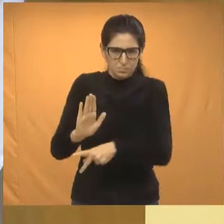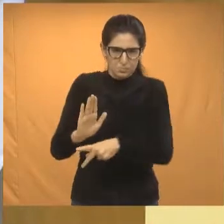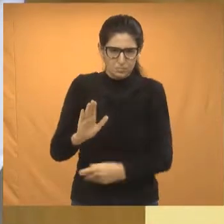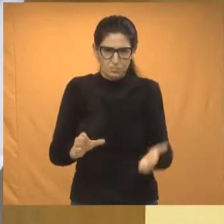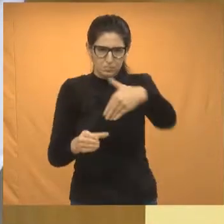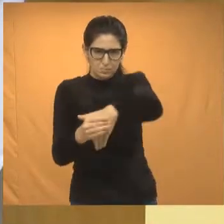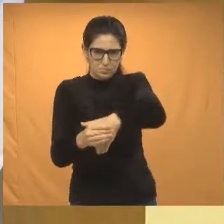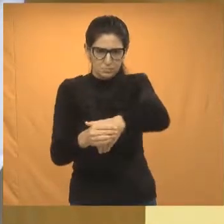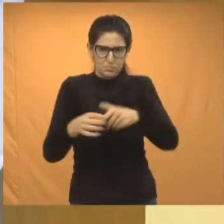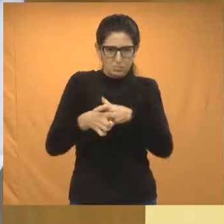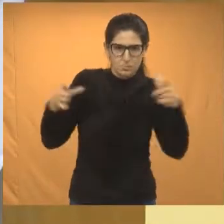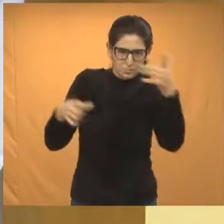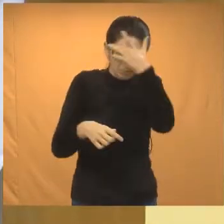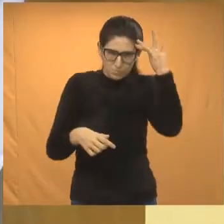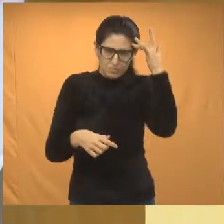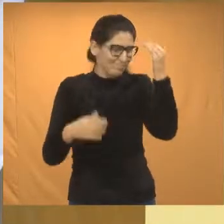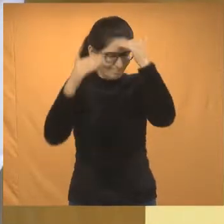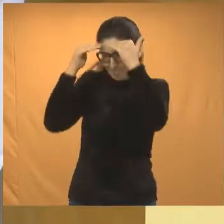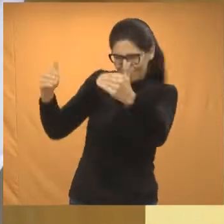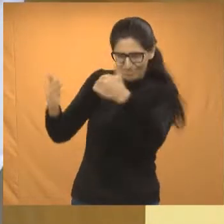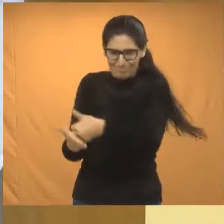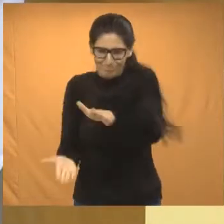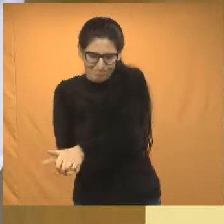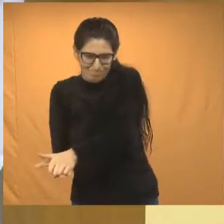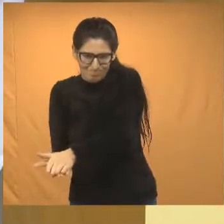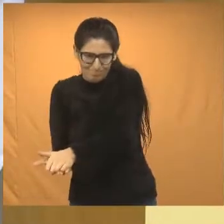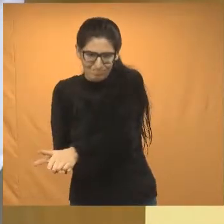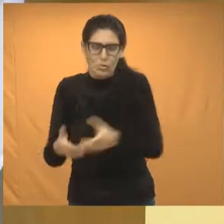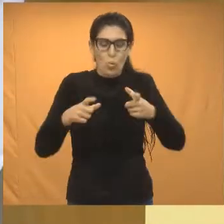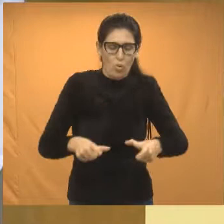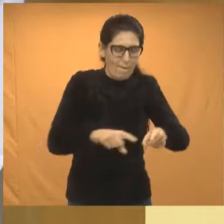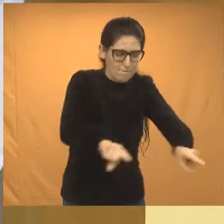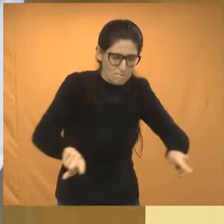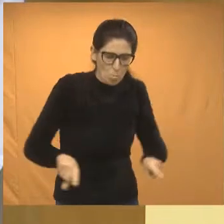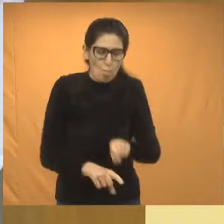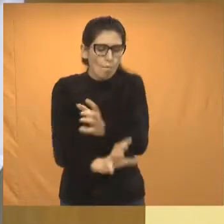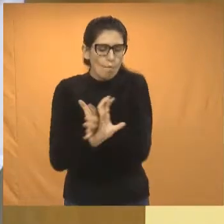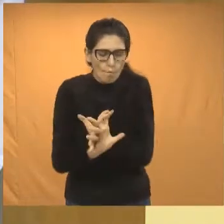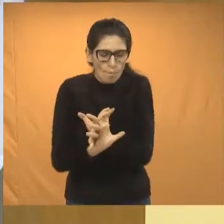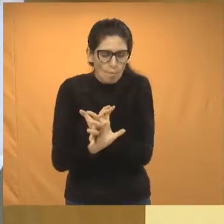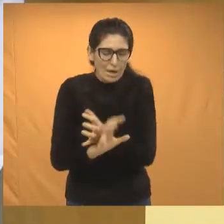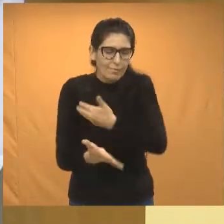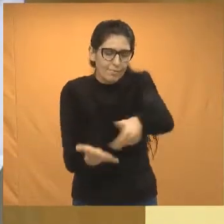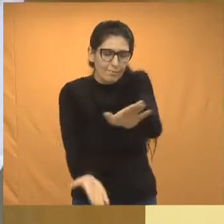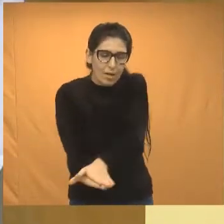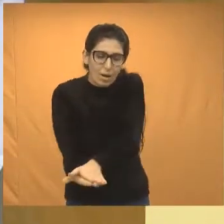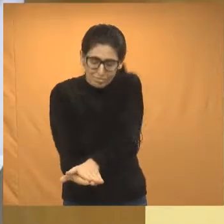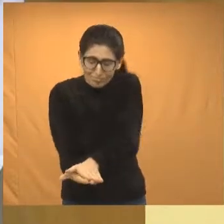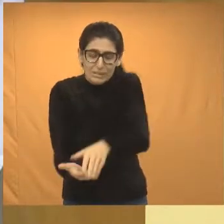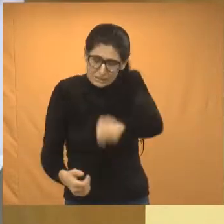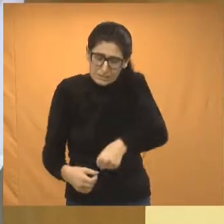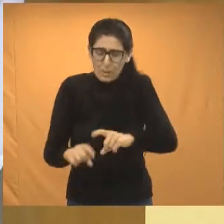respeita muito as multas. Olha os nossos terrenos baldios que nós estamos falando, estão sendo multados, mas não estão sendo